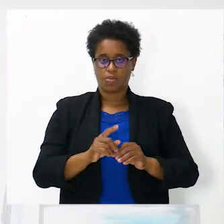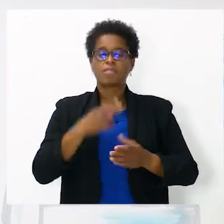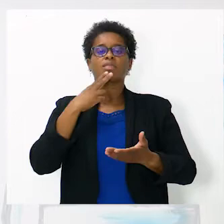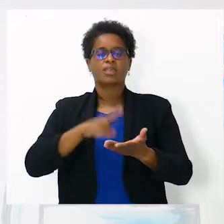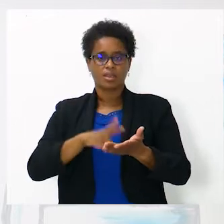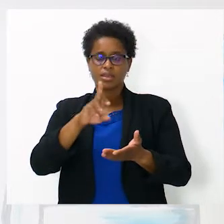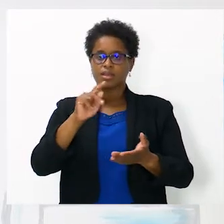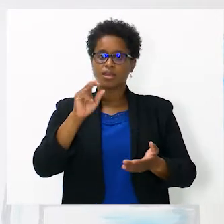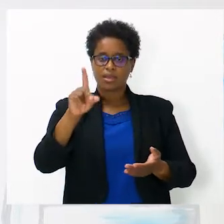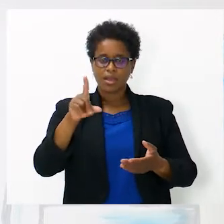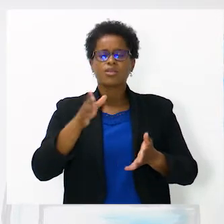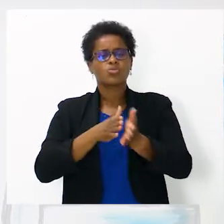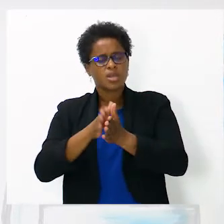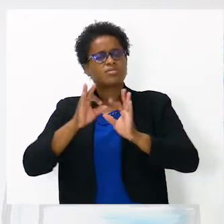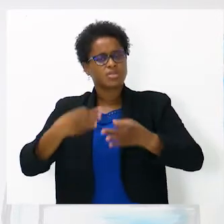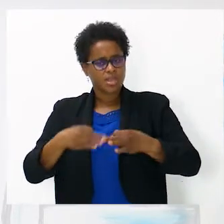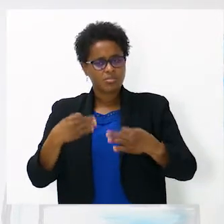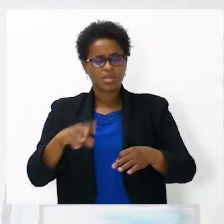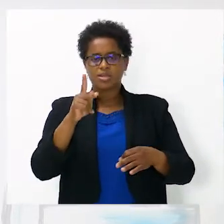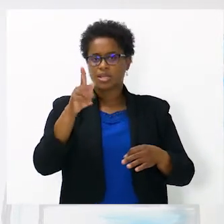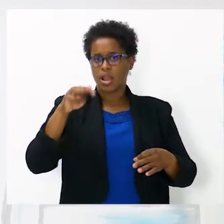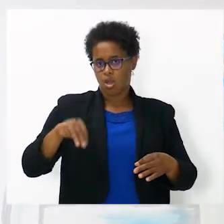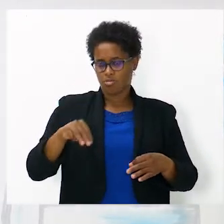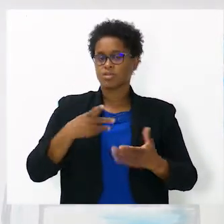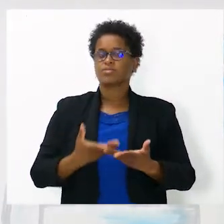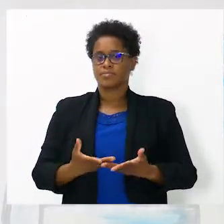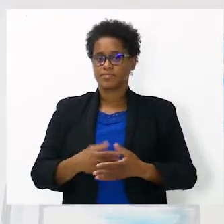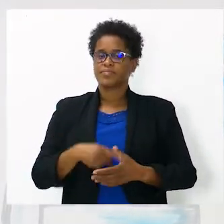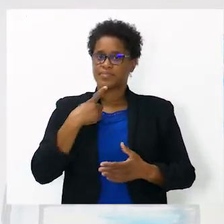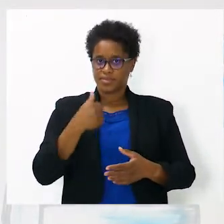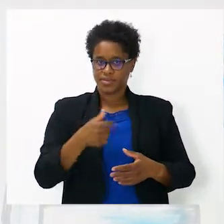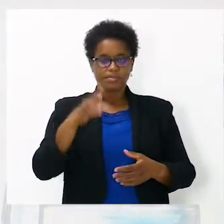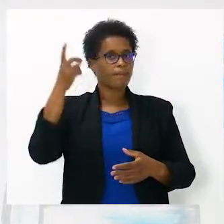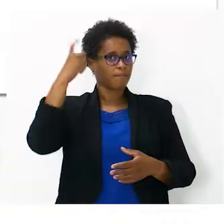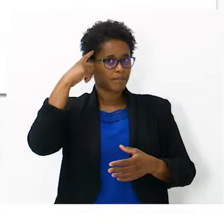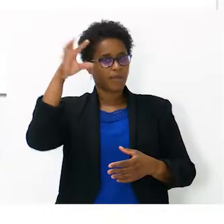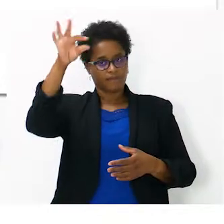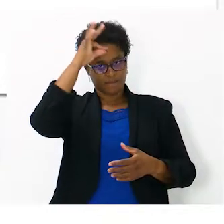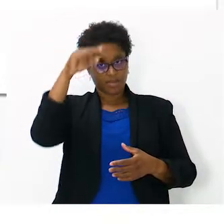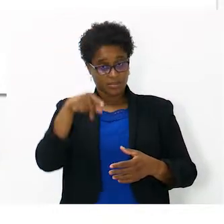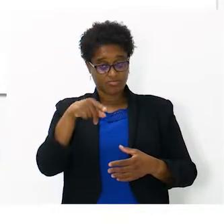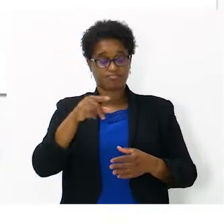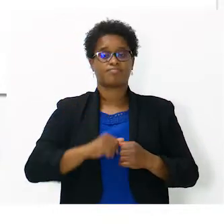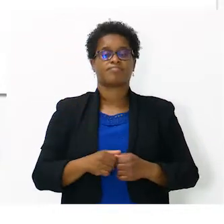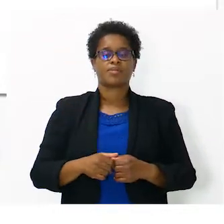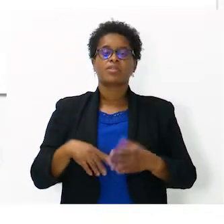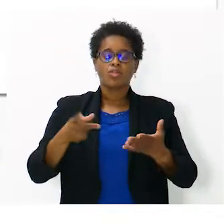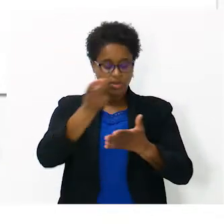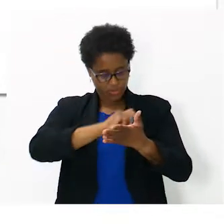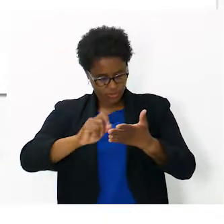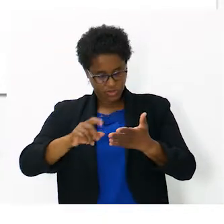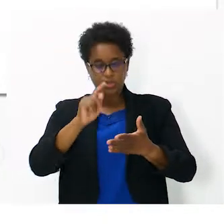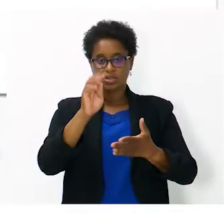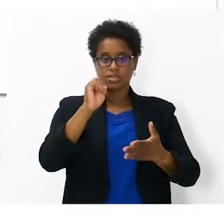na realidade, nós utilizamos sempre quilômetro. Ok? Gravem isso. Então, a